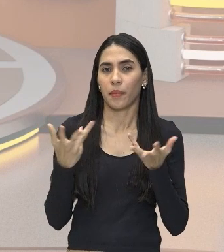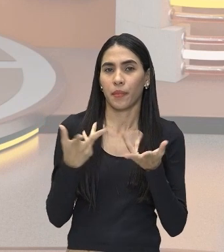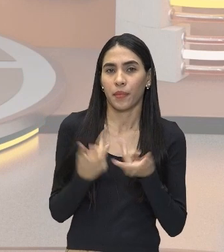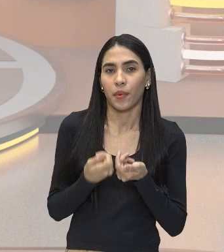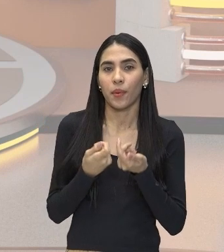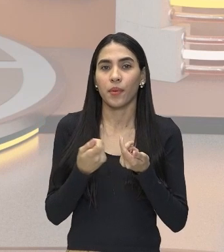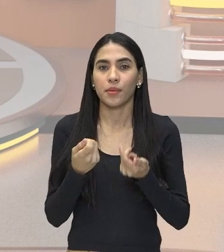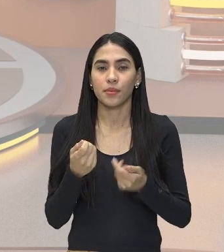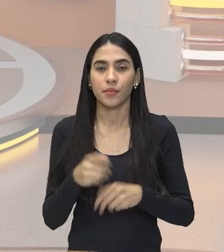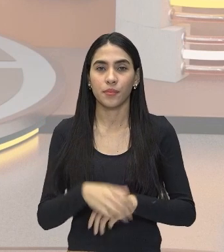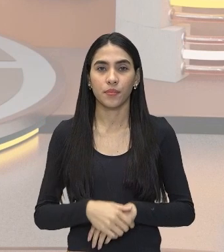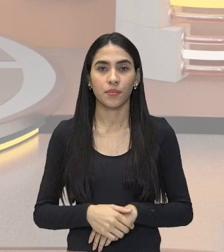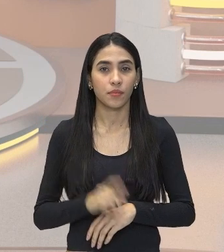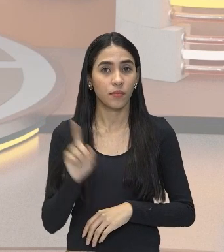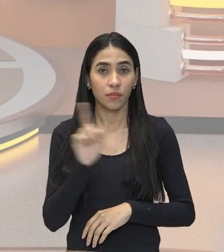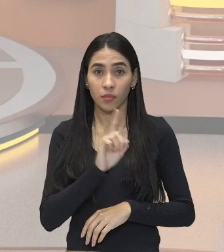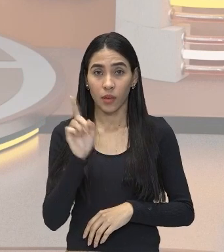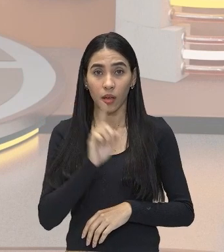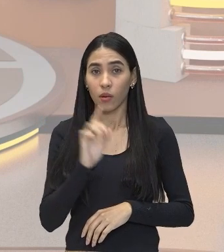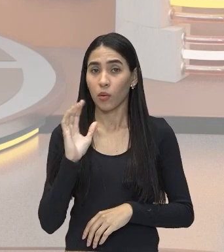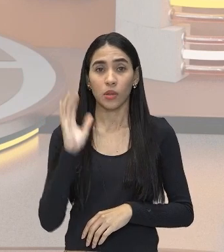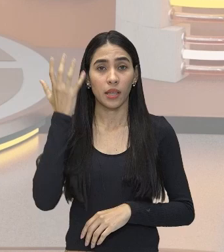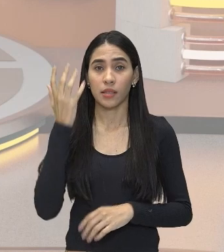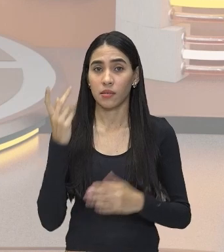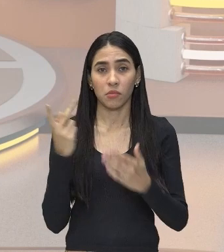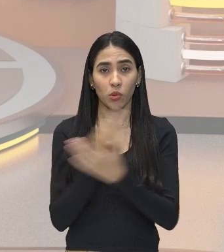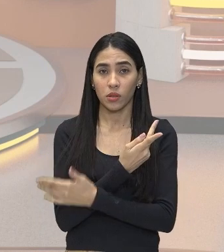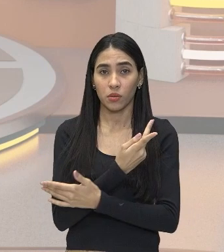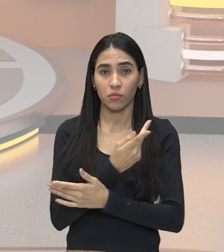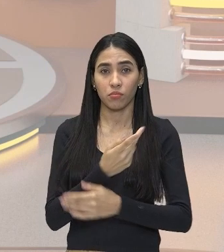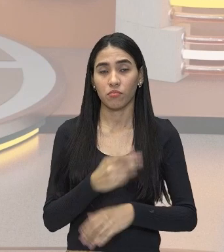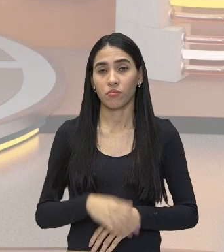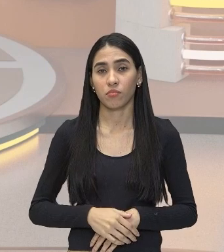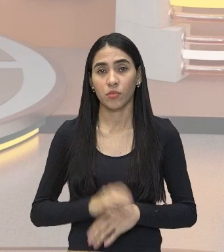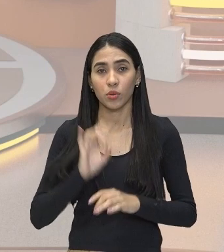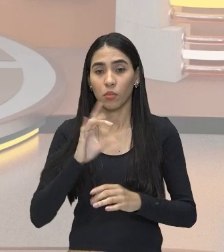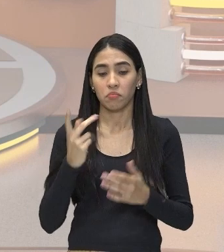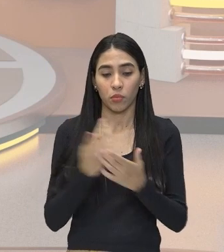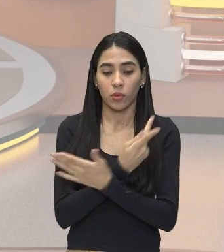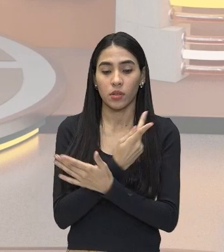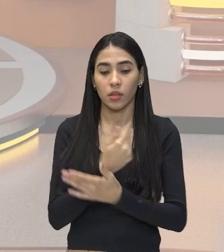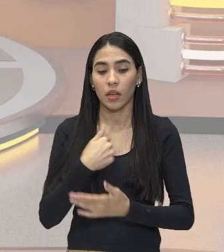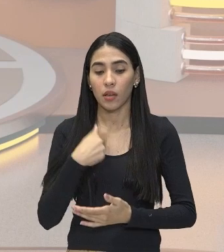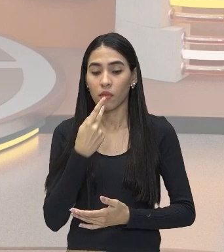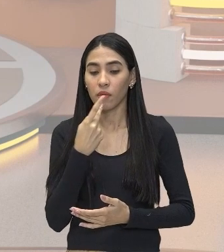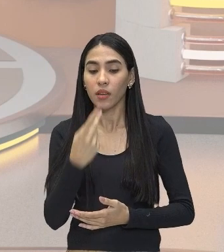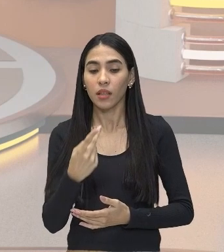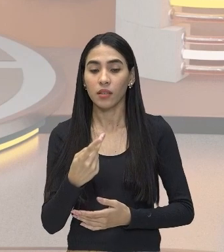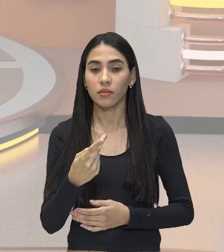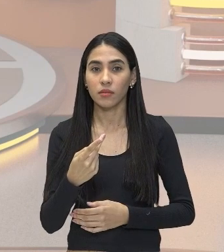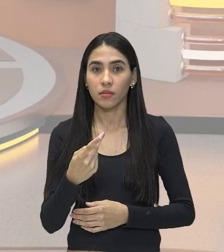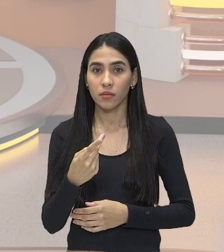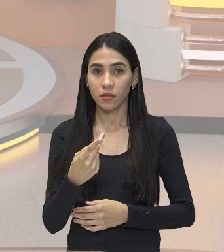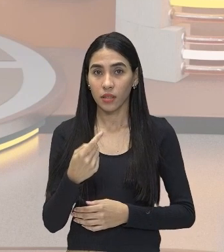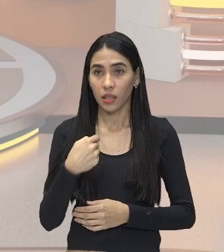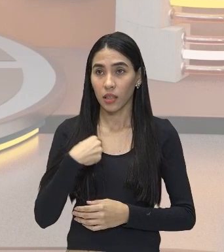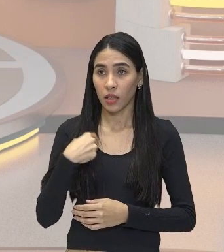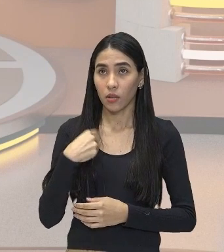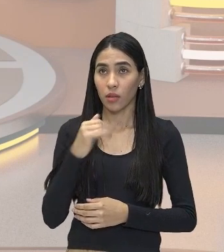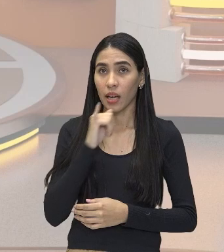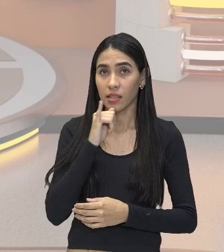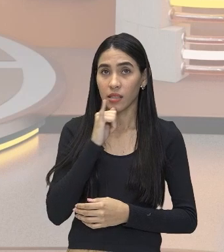isso, né? Não, é aquilo que aparece. É aquilo que simplesmente que aparece. Eu vou falar daquilo que